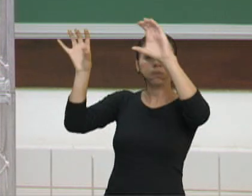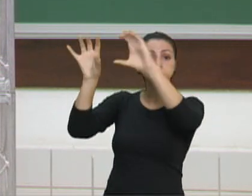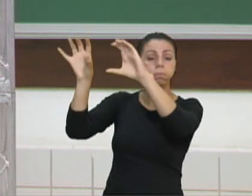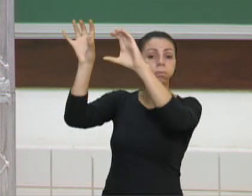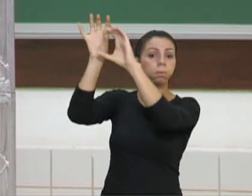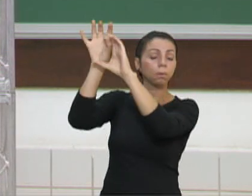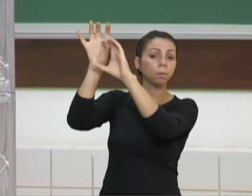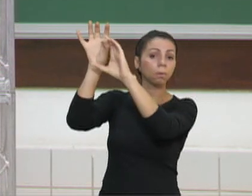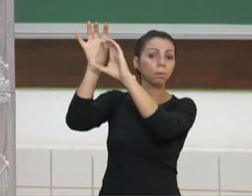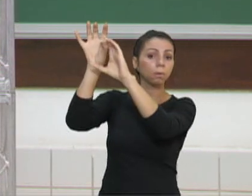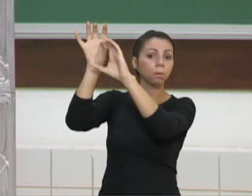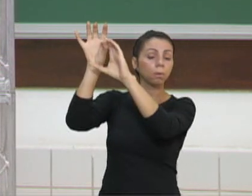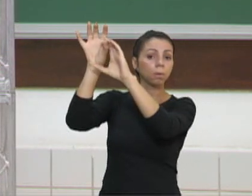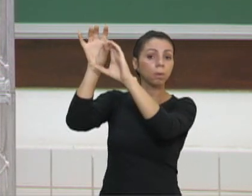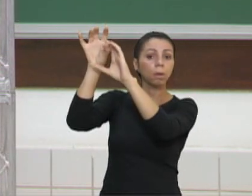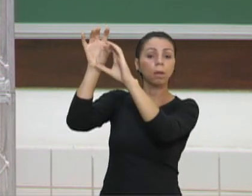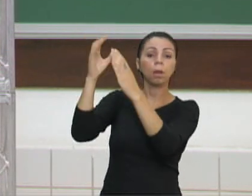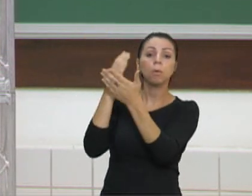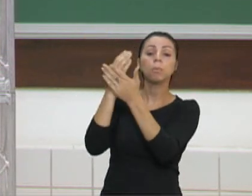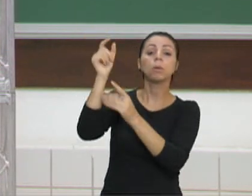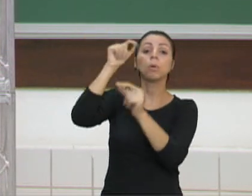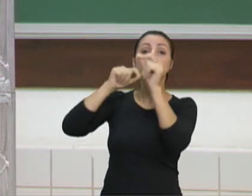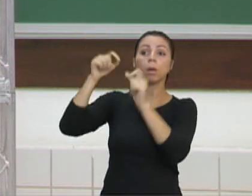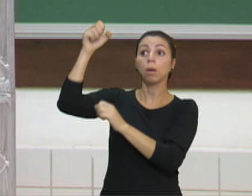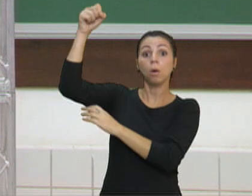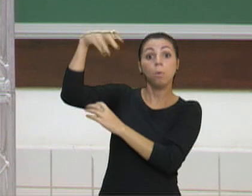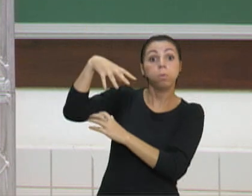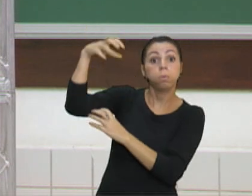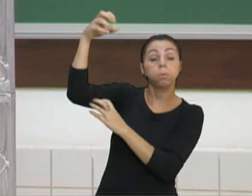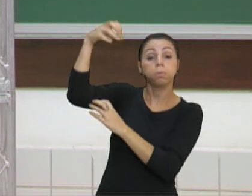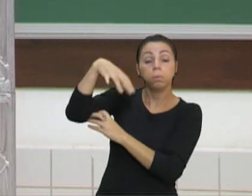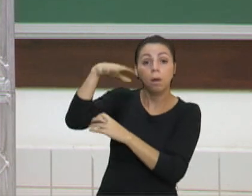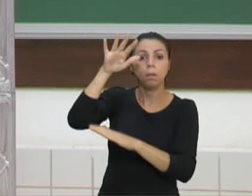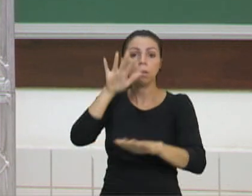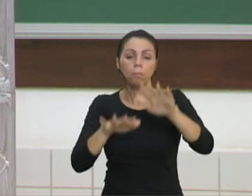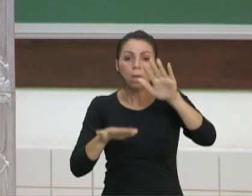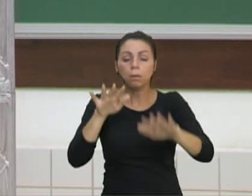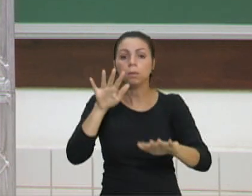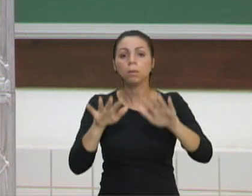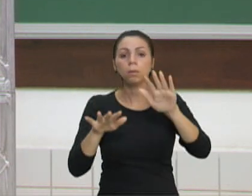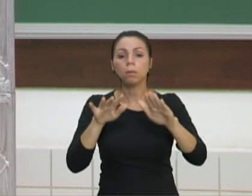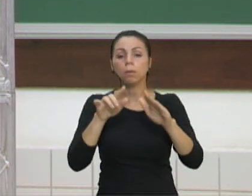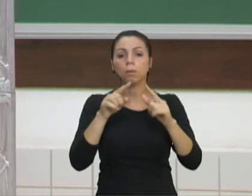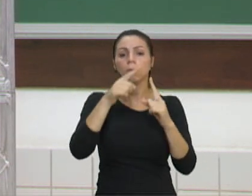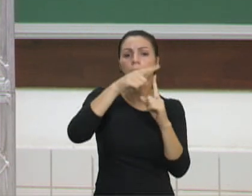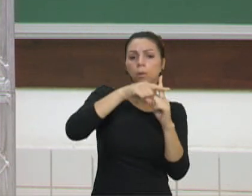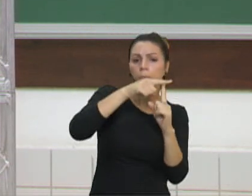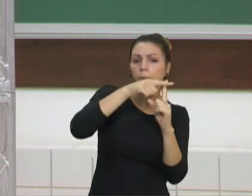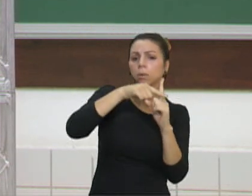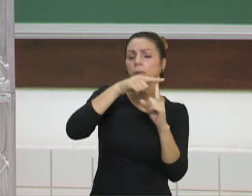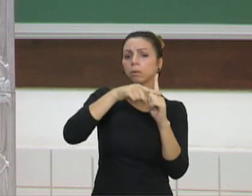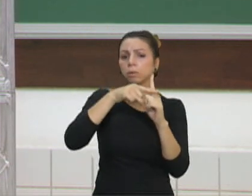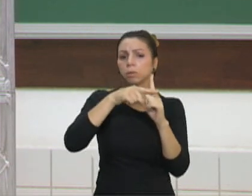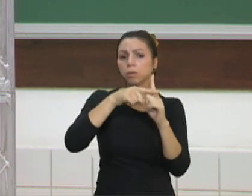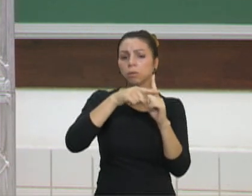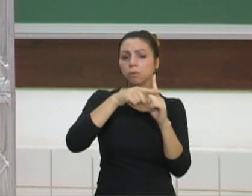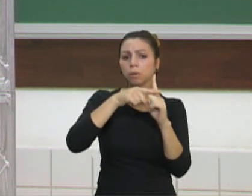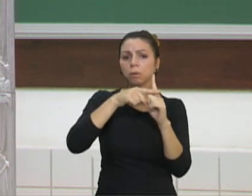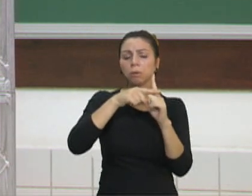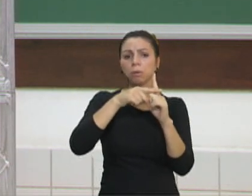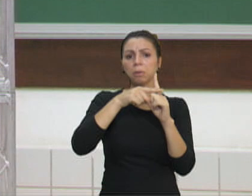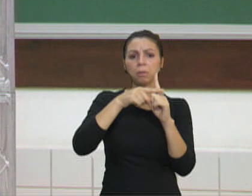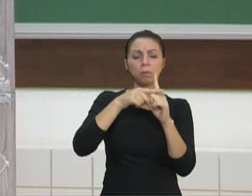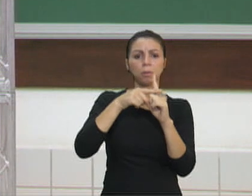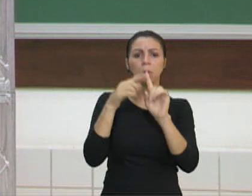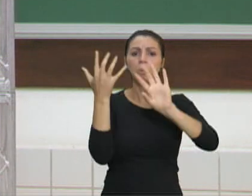a precipitação, a chuva, tá? Então, dependendo da temperatura, da pressão, da umidade nessas